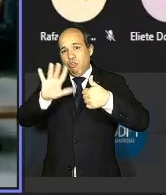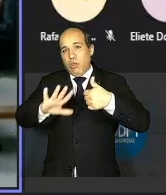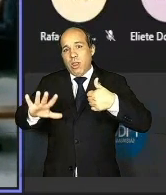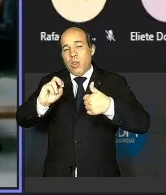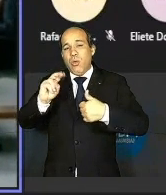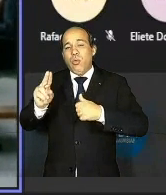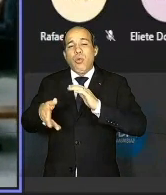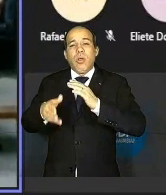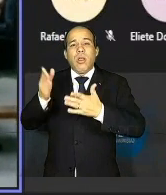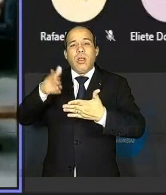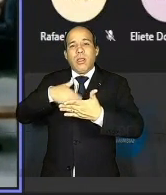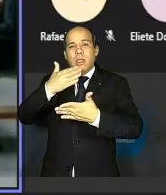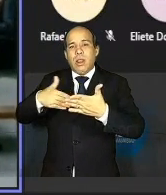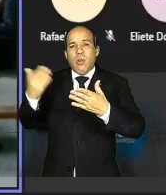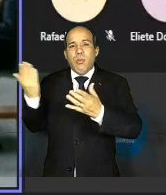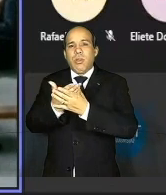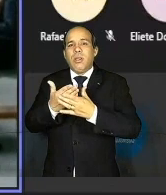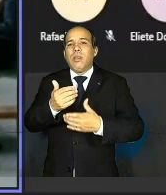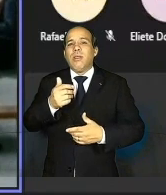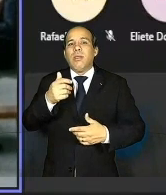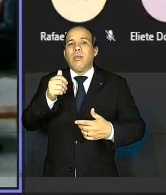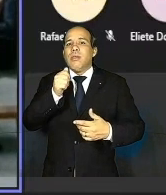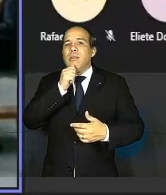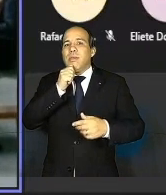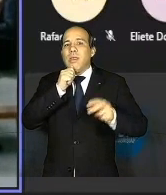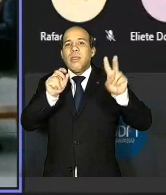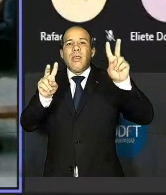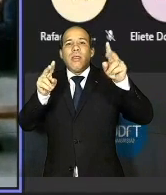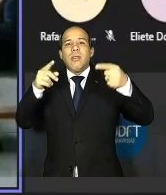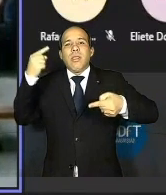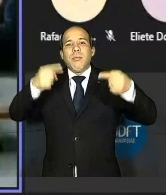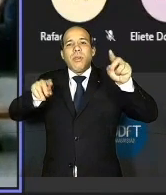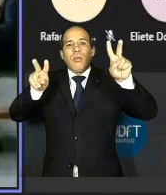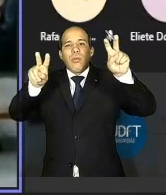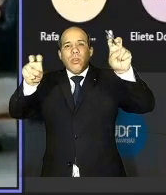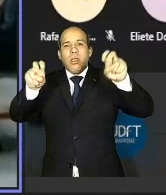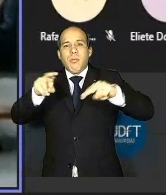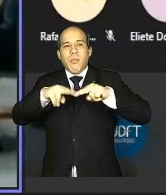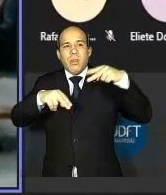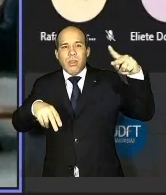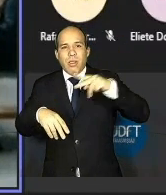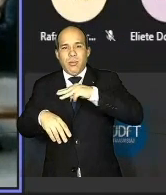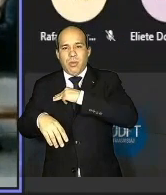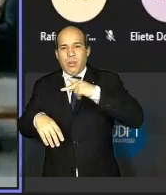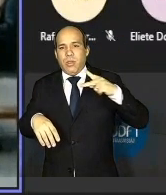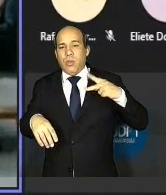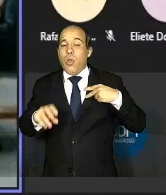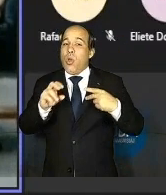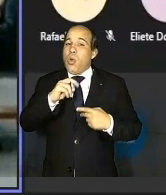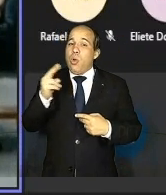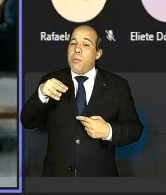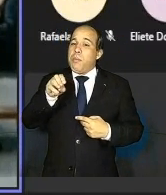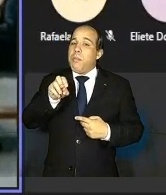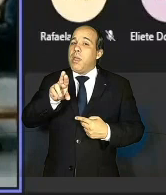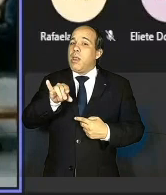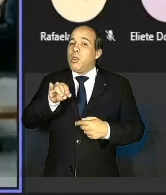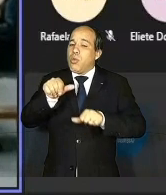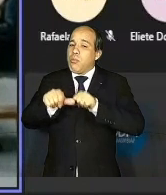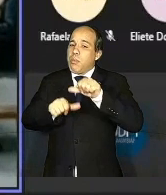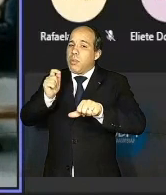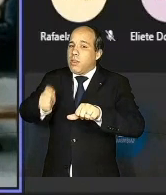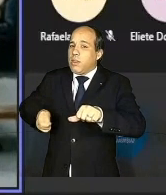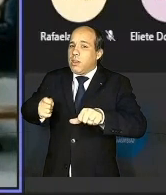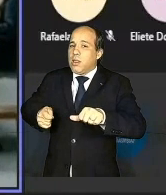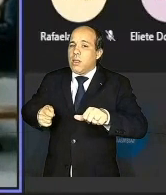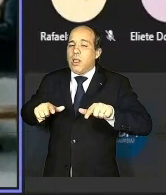a condenação genérica ou para extinguir o processo sem julgamento de mérito em razão da ilegitimidade ativa do Ministério Público, ou, no mérito,